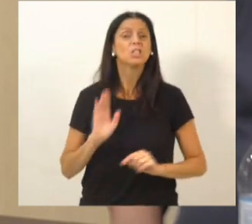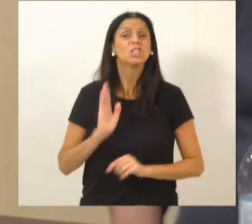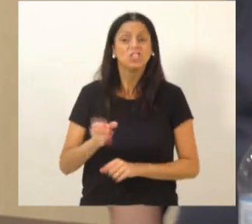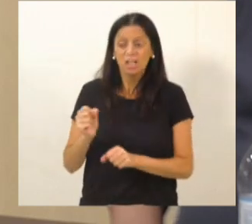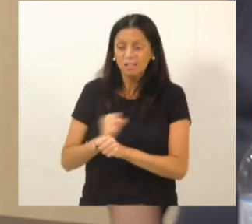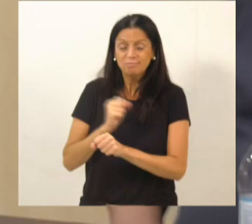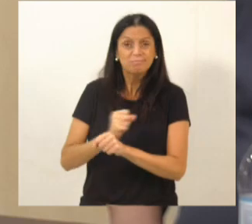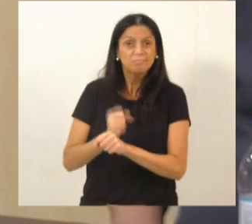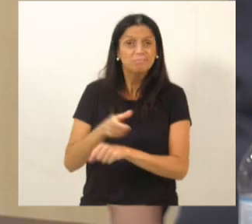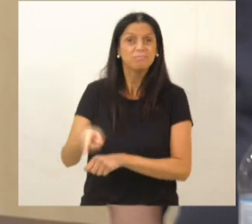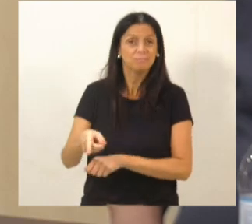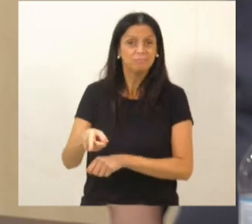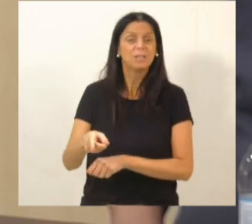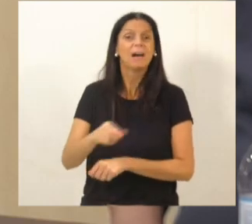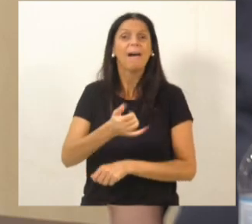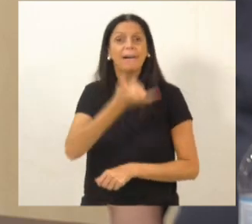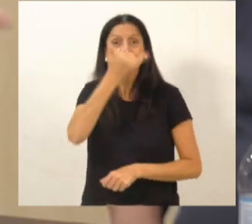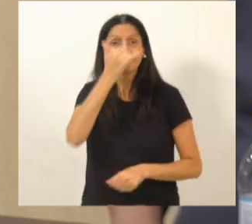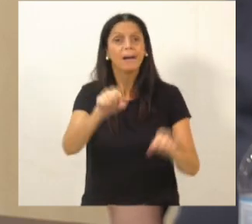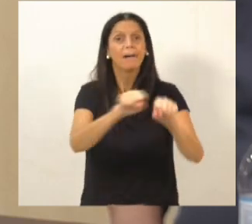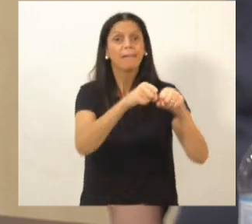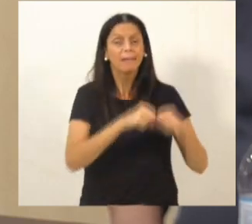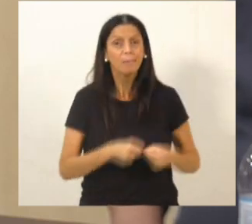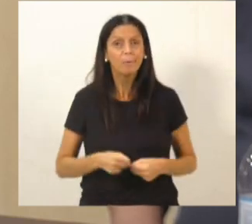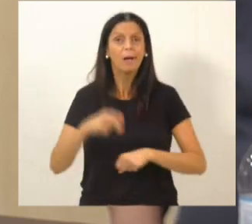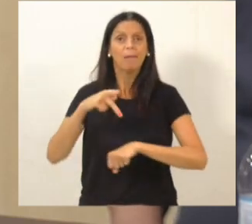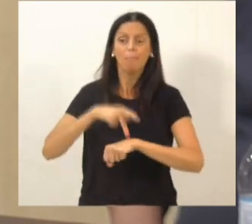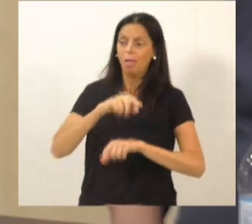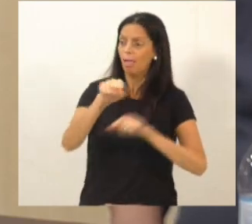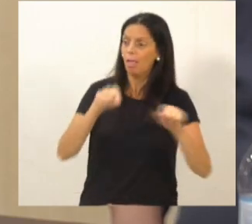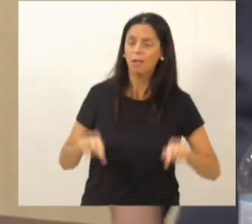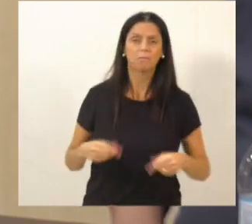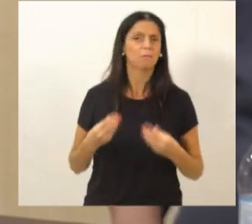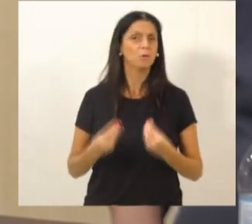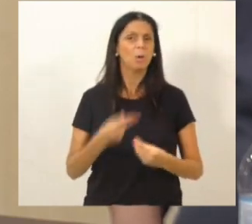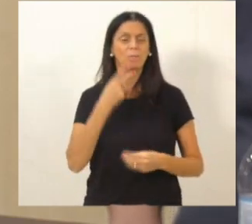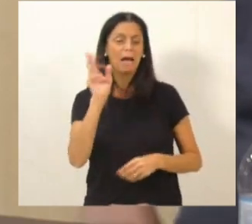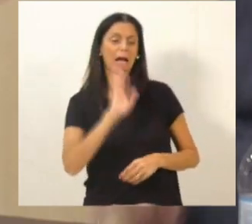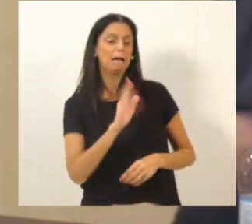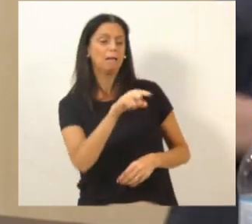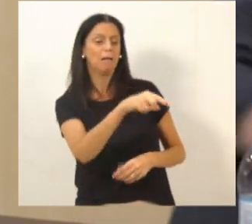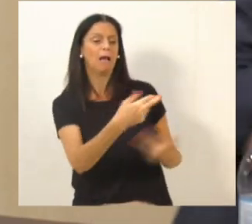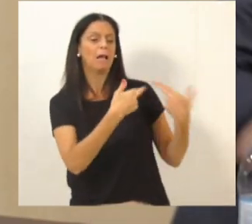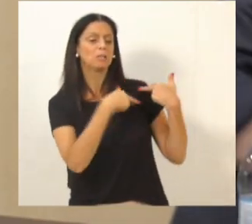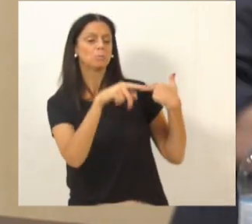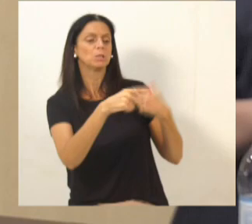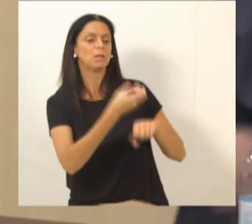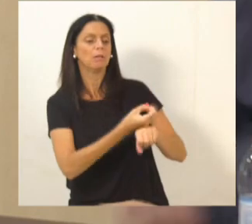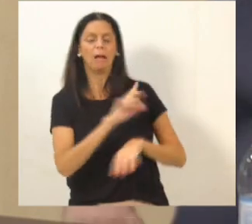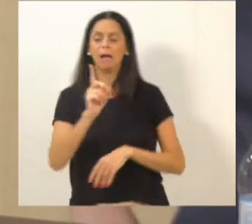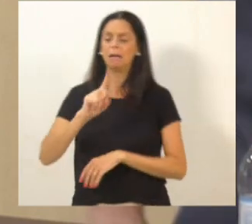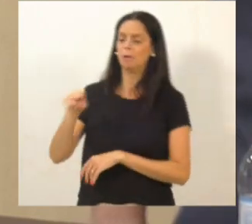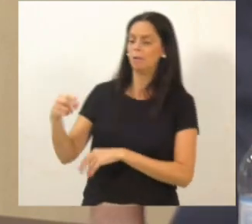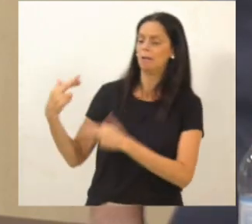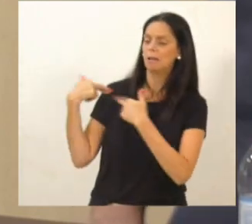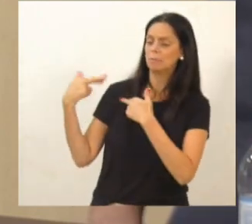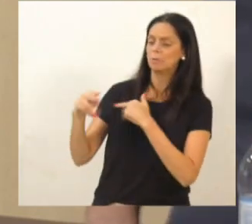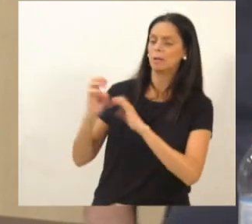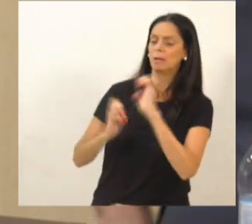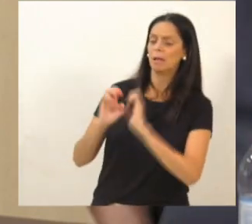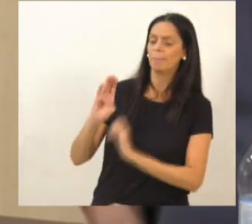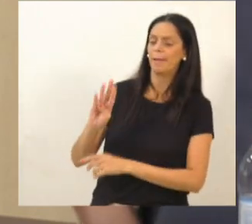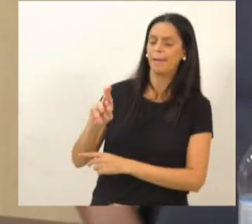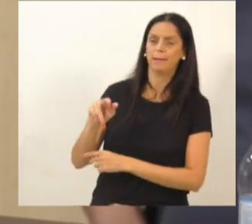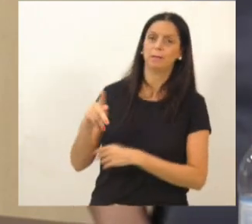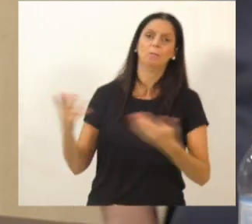e que, né, fica muitas vezes aquele empurra. Não, essa parte do SAMAI, essa parte do BRK, tem que se buscar realmente uma solução para esse problema, né, para